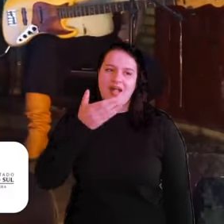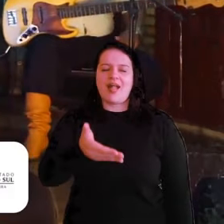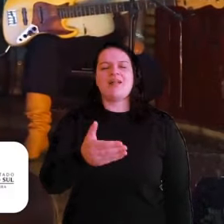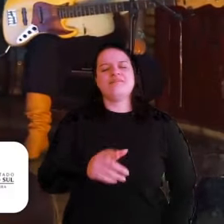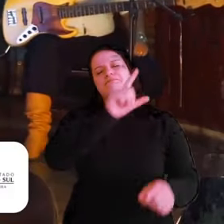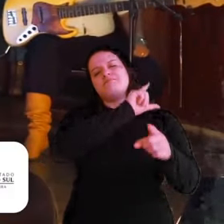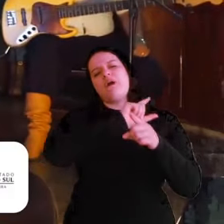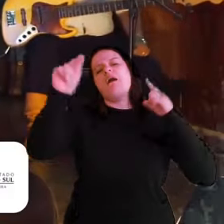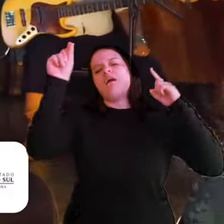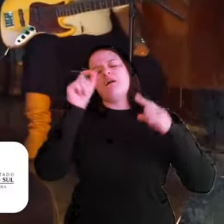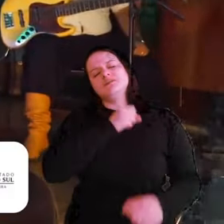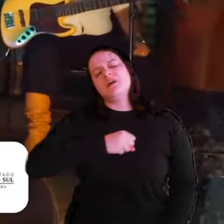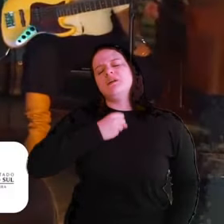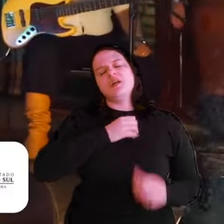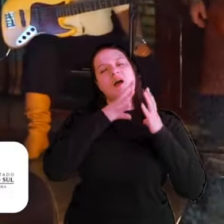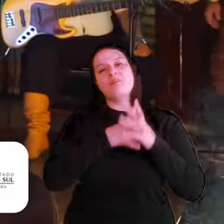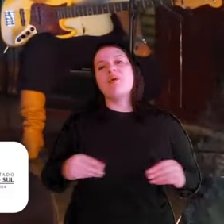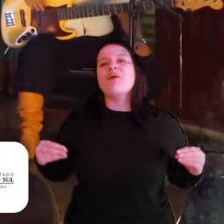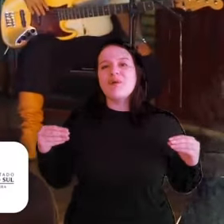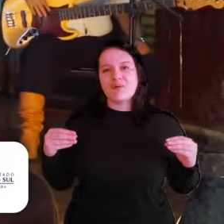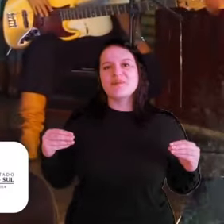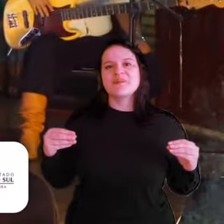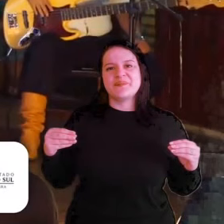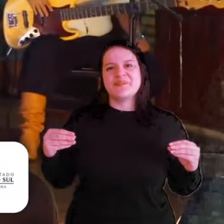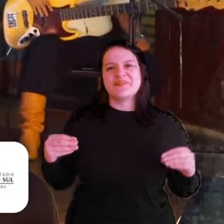Saudade, Edson Mello. Vai embora, saudade. Vai. Tá aí, vem.